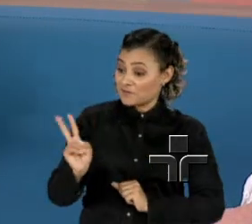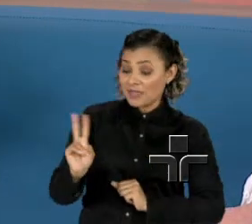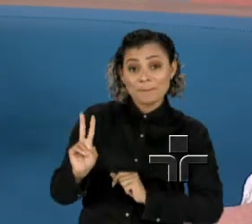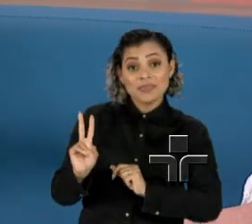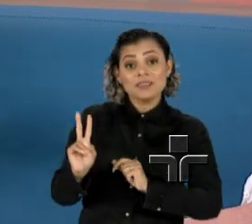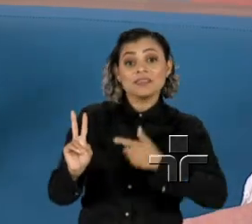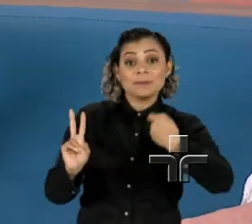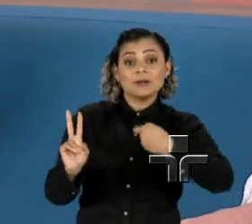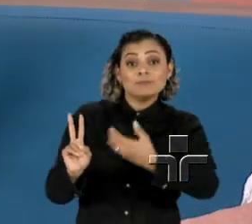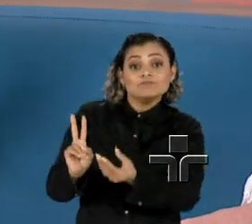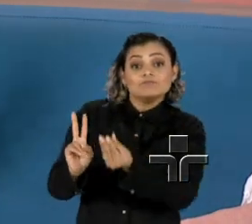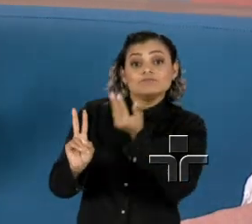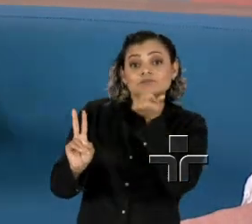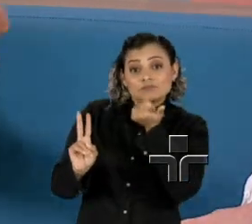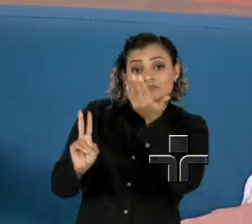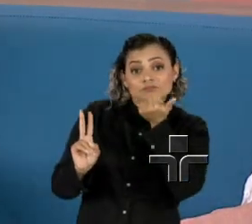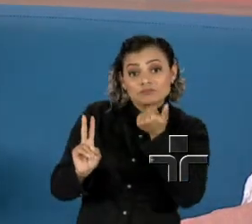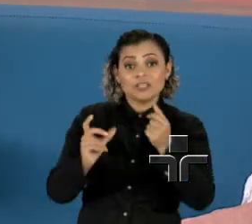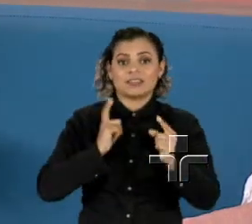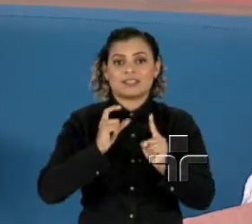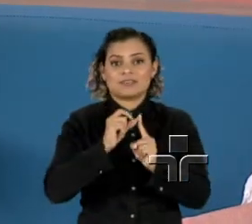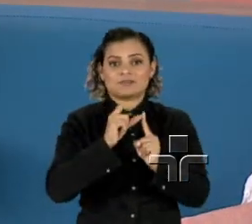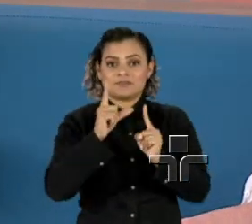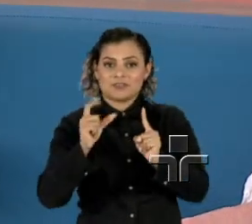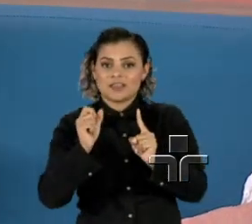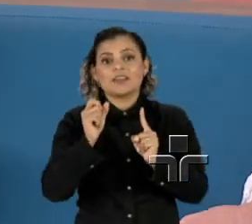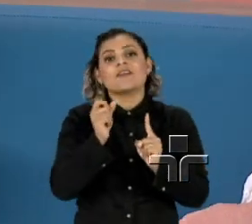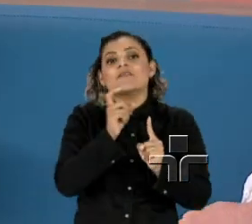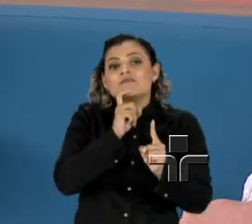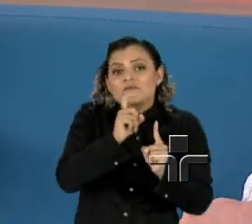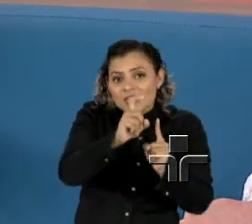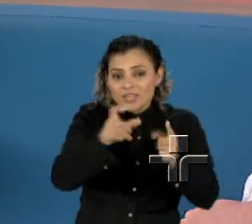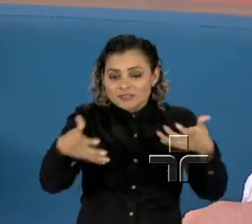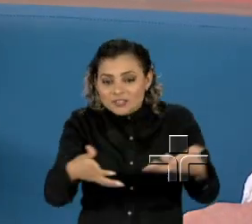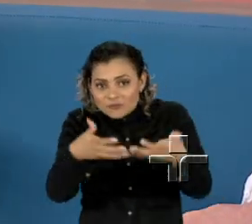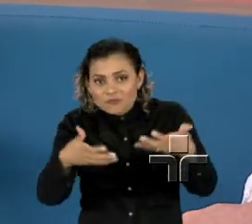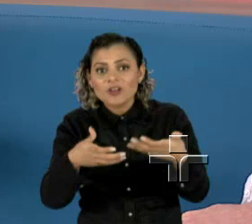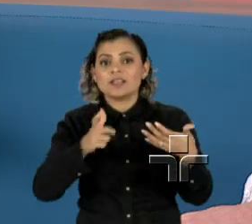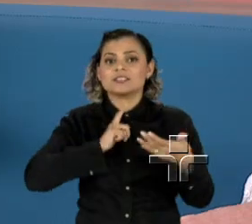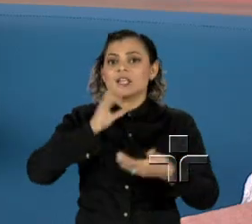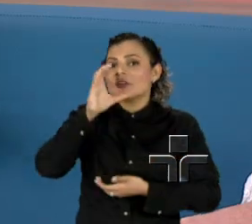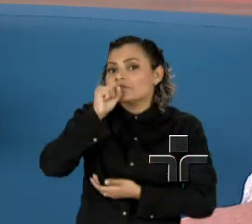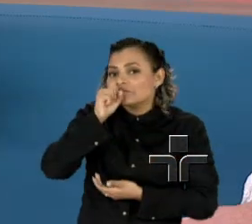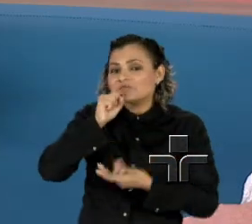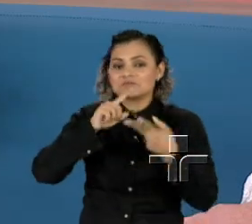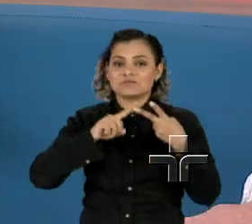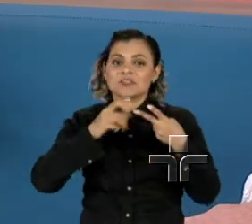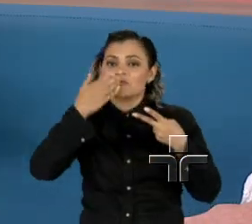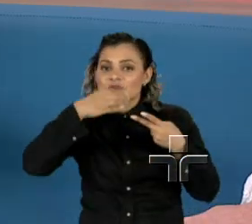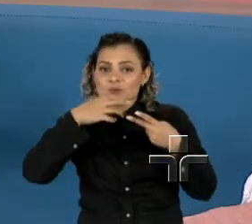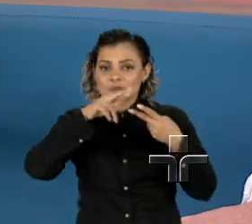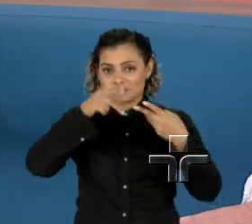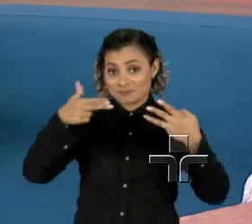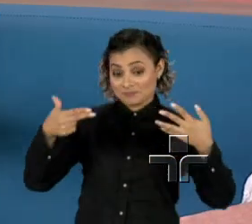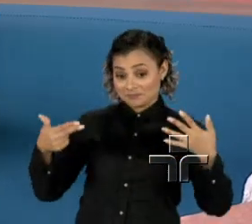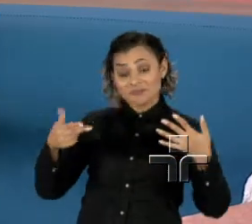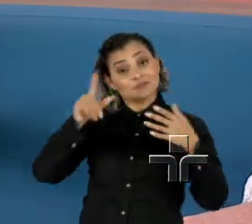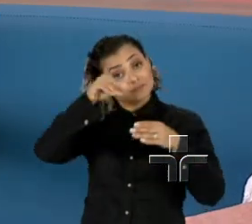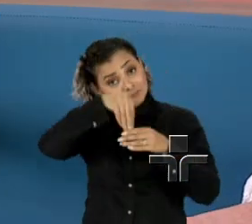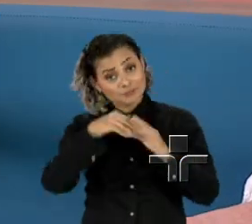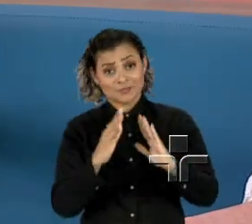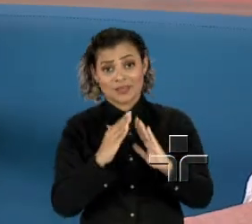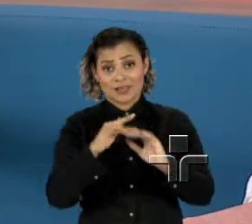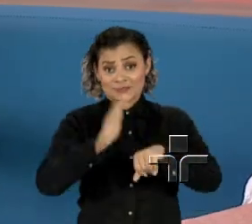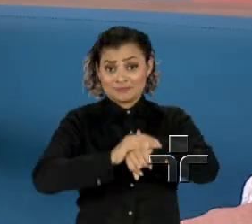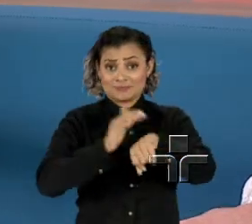precisa, elas estão muito nas folhas verdes, nas frutas cítricas, naquele bom alimento feito em casa. Vocês